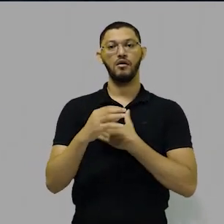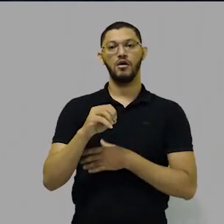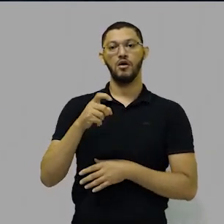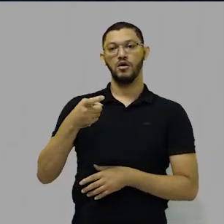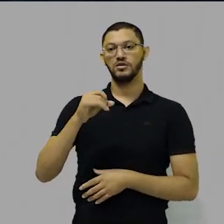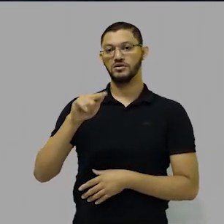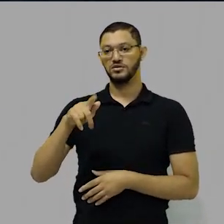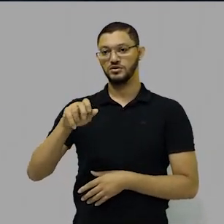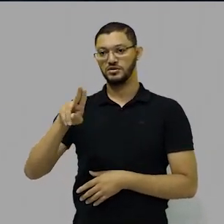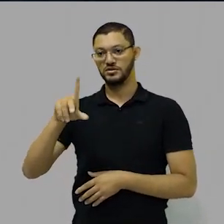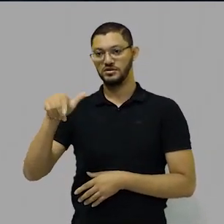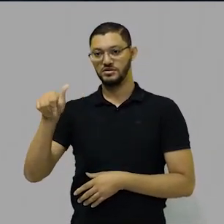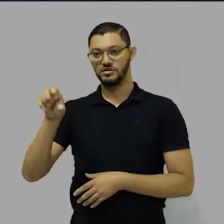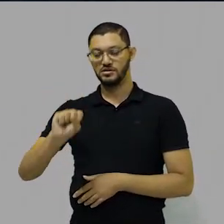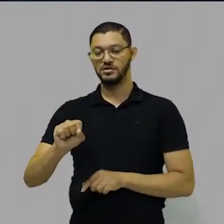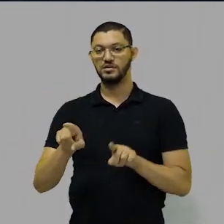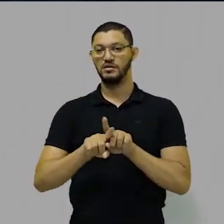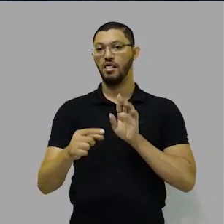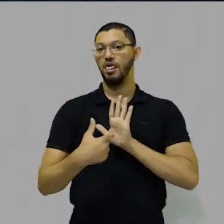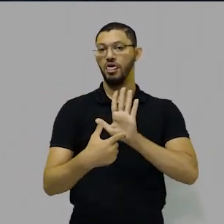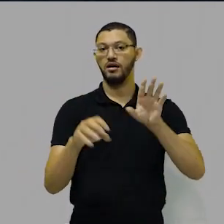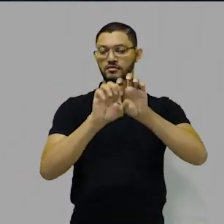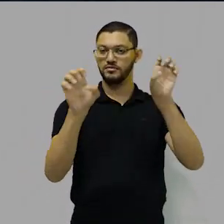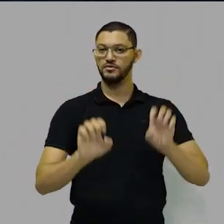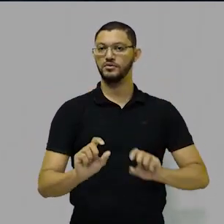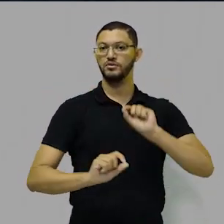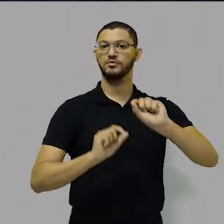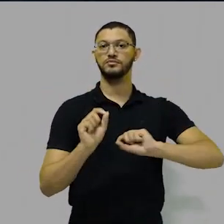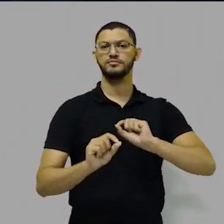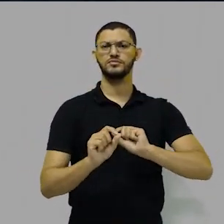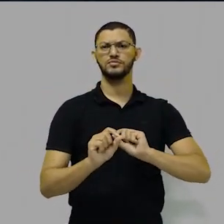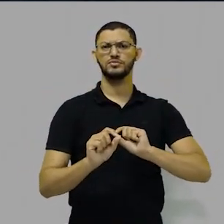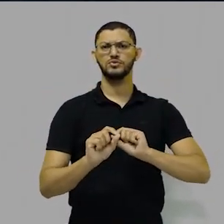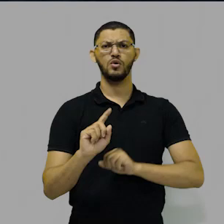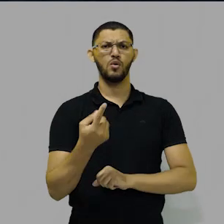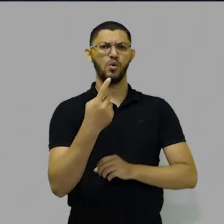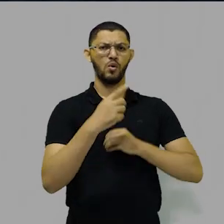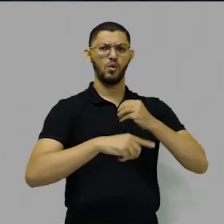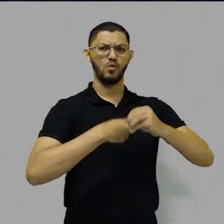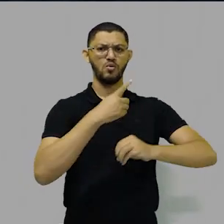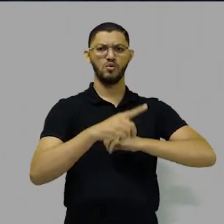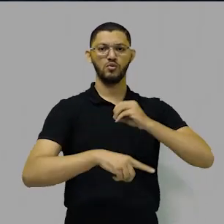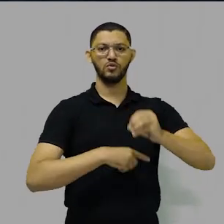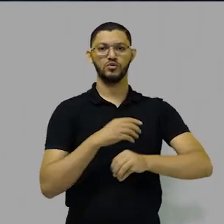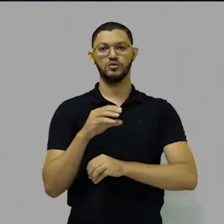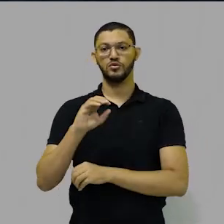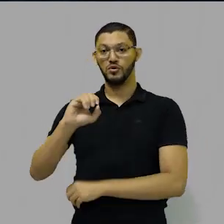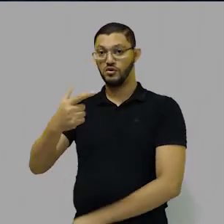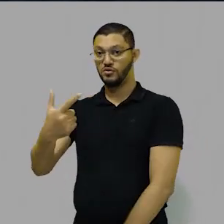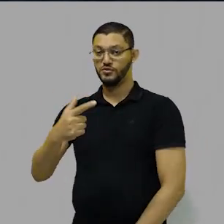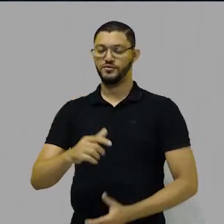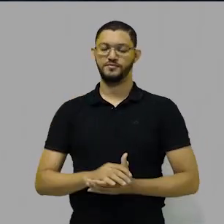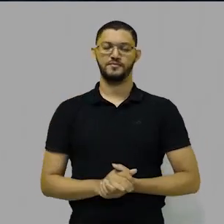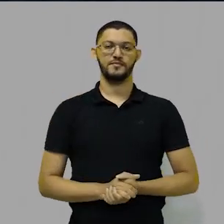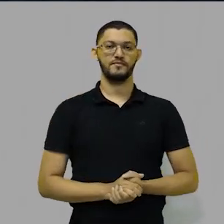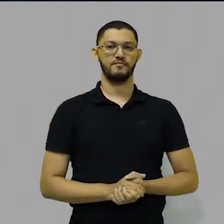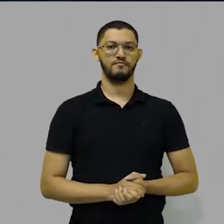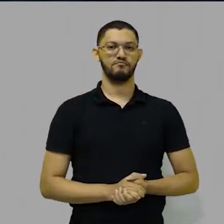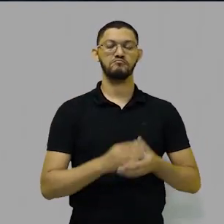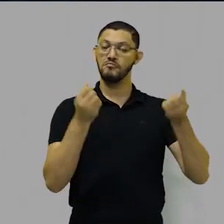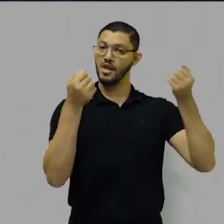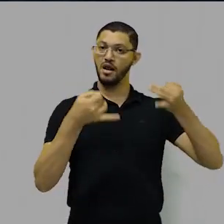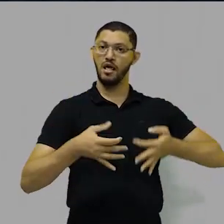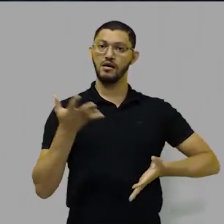As funções oxigenadas vão apresentar na sua estrutura pelo menos um átomo de oxigênio. Dito